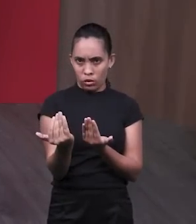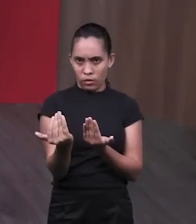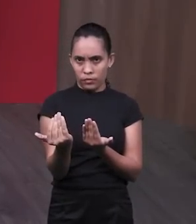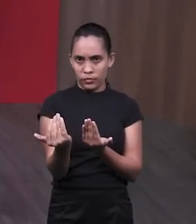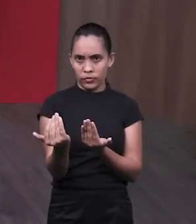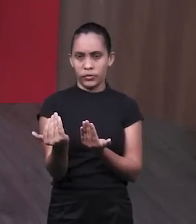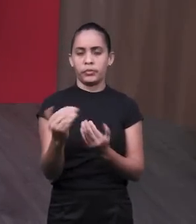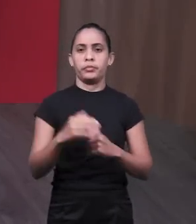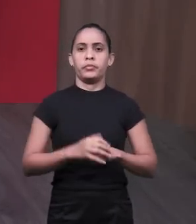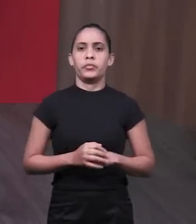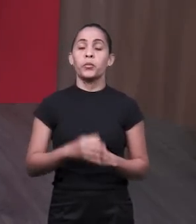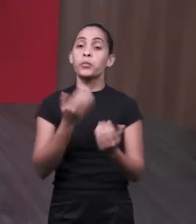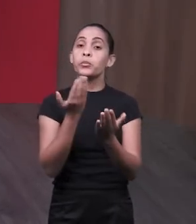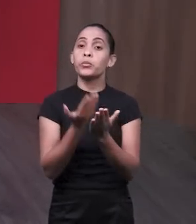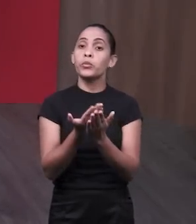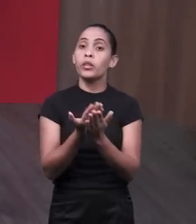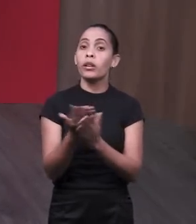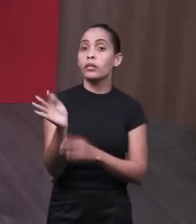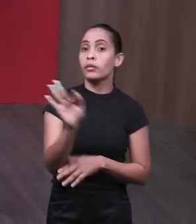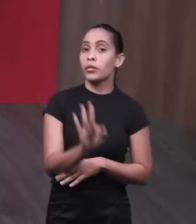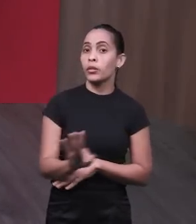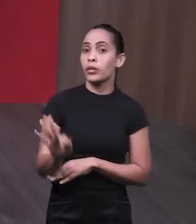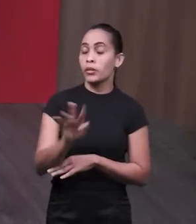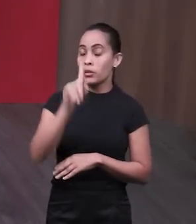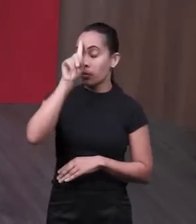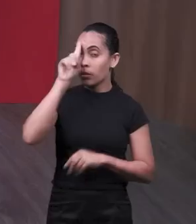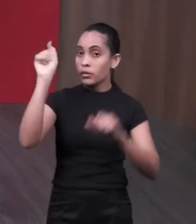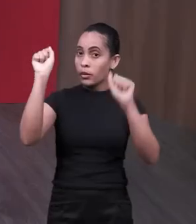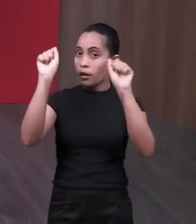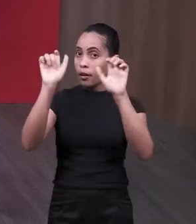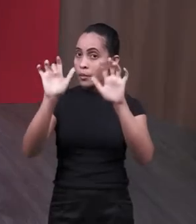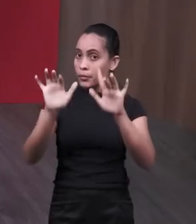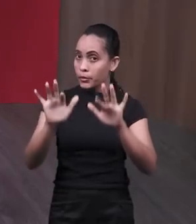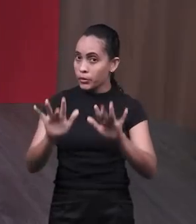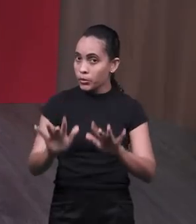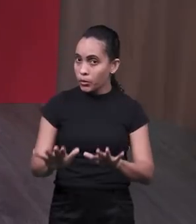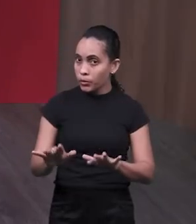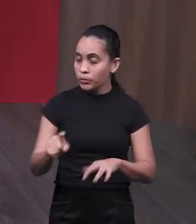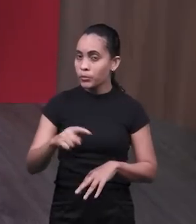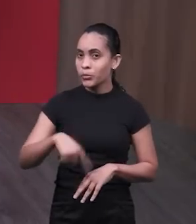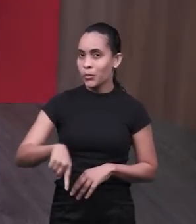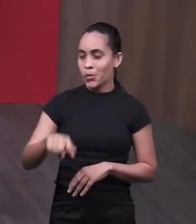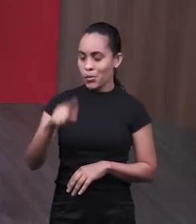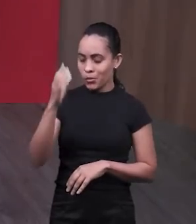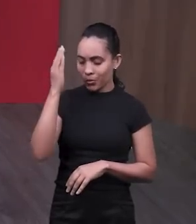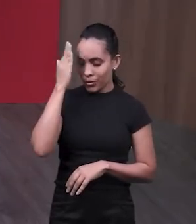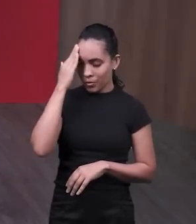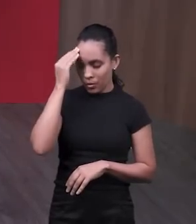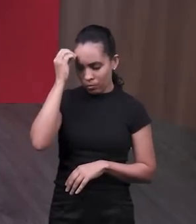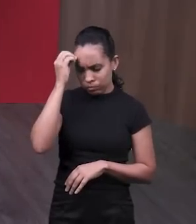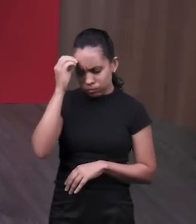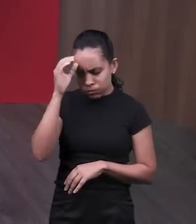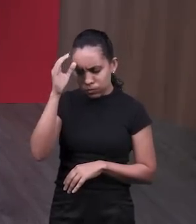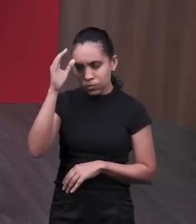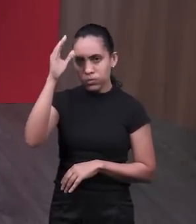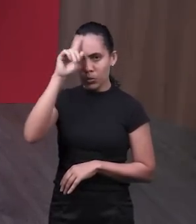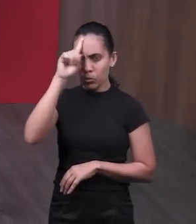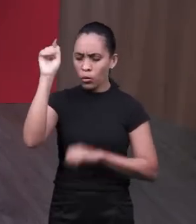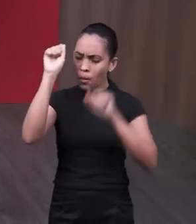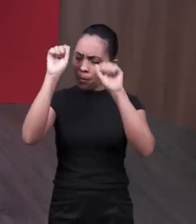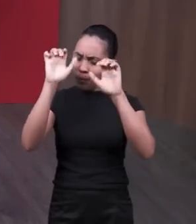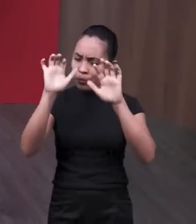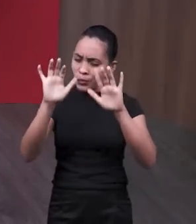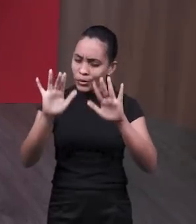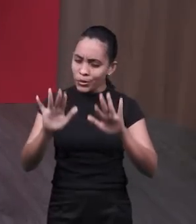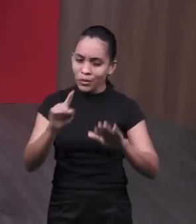estão no meio universitário. Nós vamos orar para que o Senhor abençoe o seu conhecimento, que Deus te prospere na